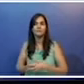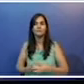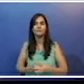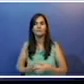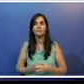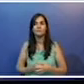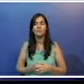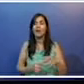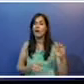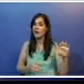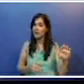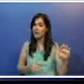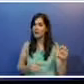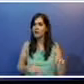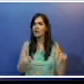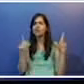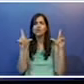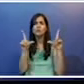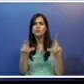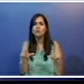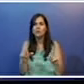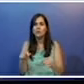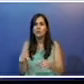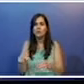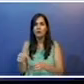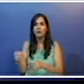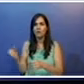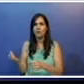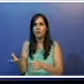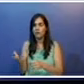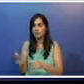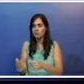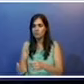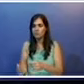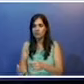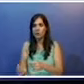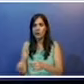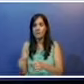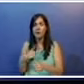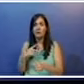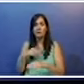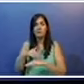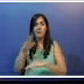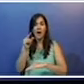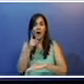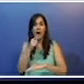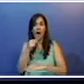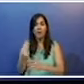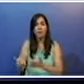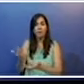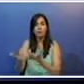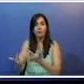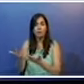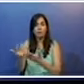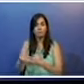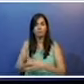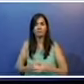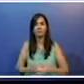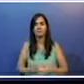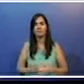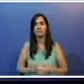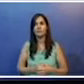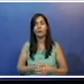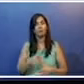última alternativa, diminuir a chama do fogão para aquecer quantidades maiores de líquido? Então, nós temos aí um